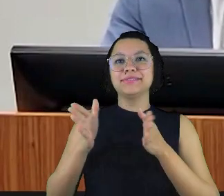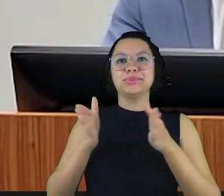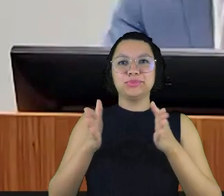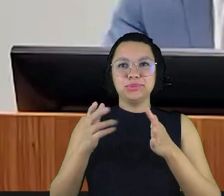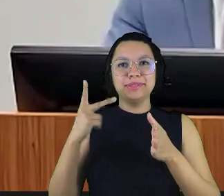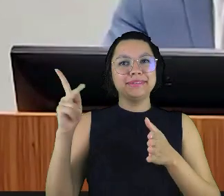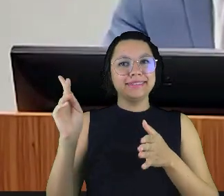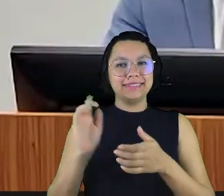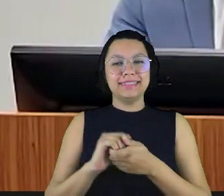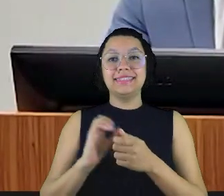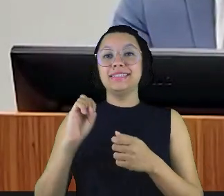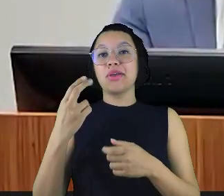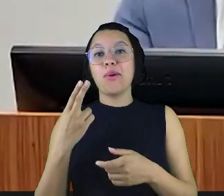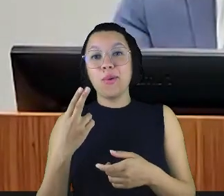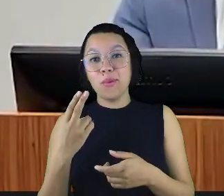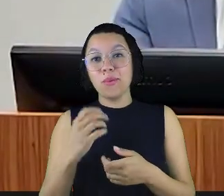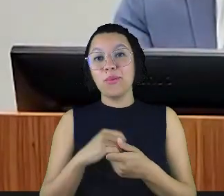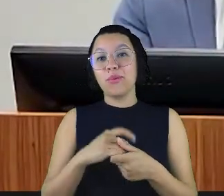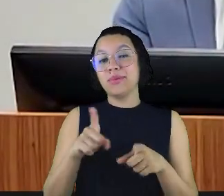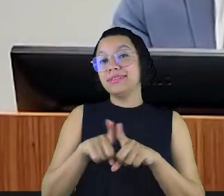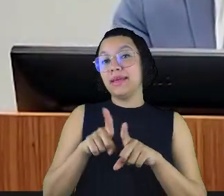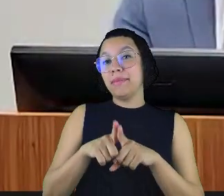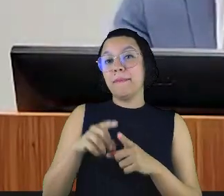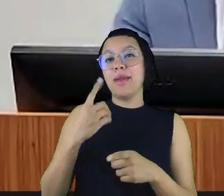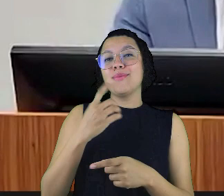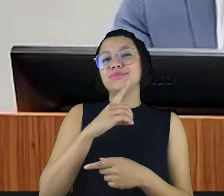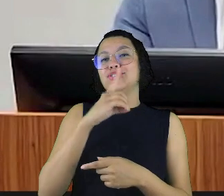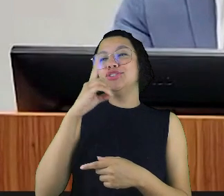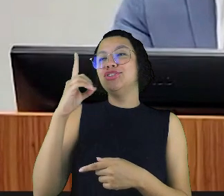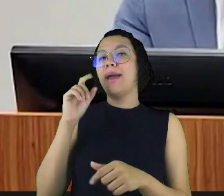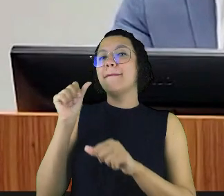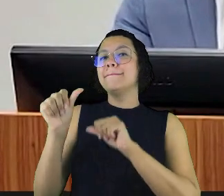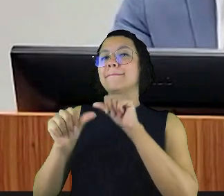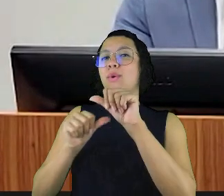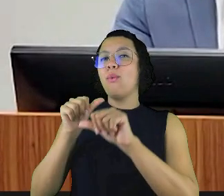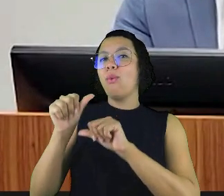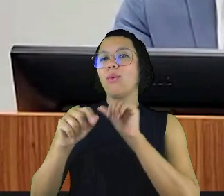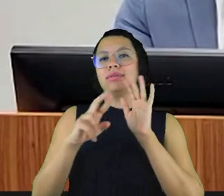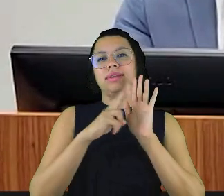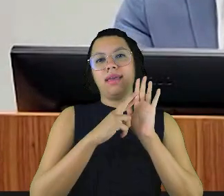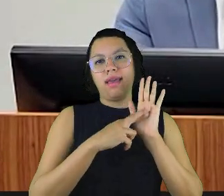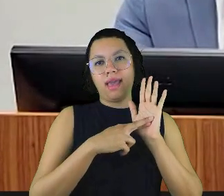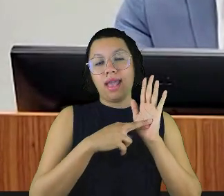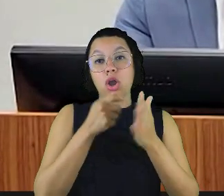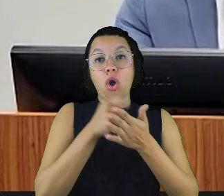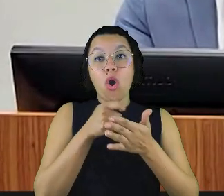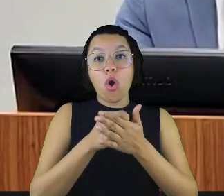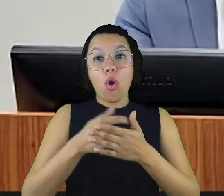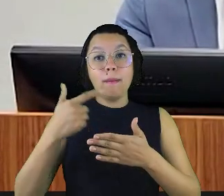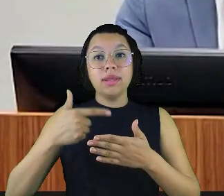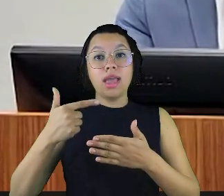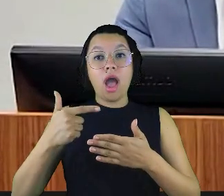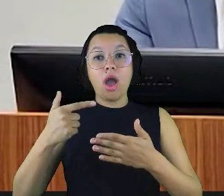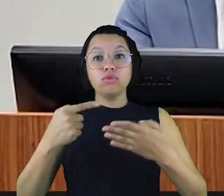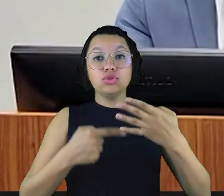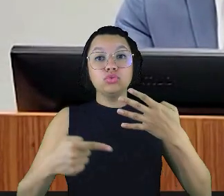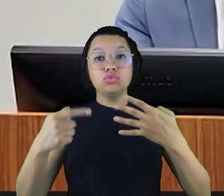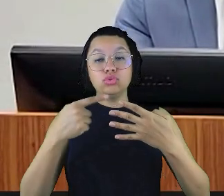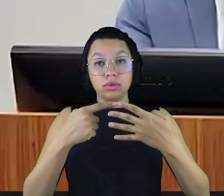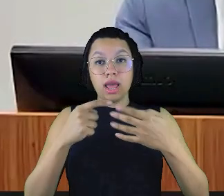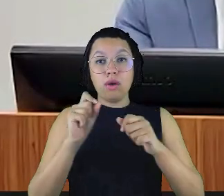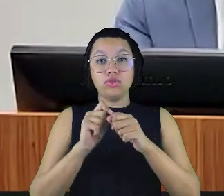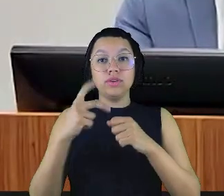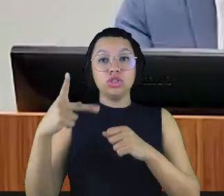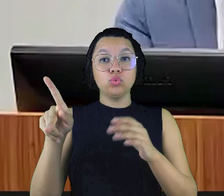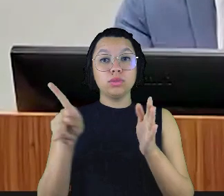ou para que um dia mudem a regra e obriguem o segundo grau a executar suas próprias